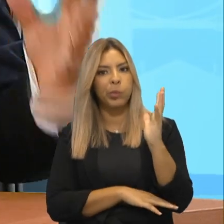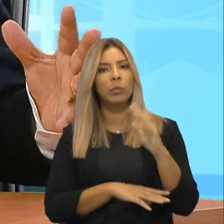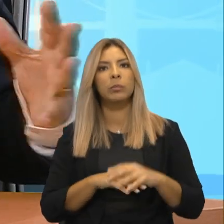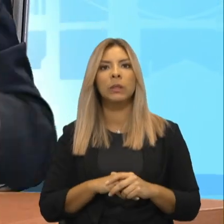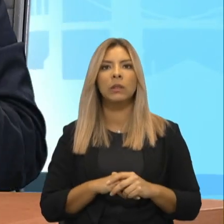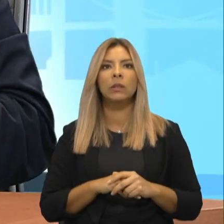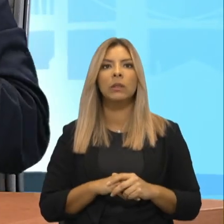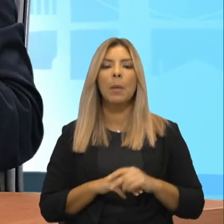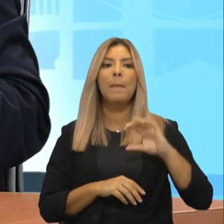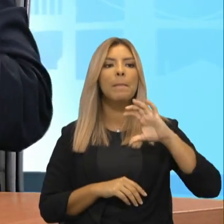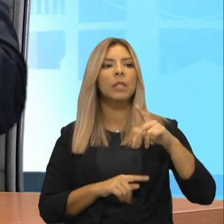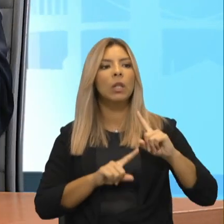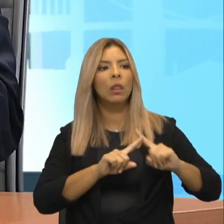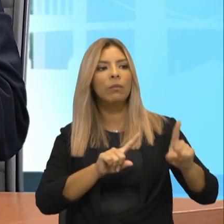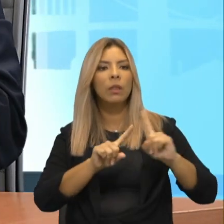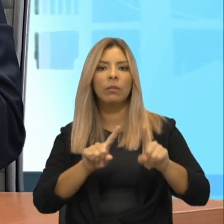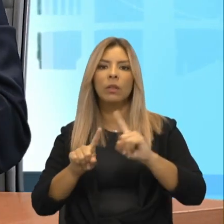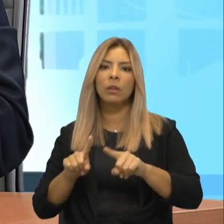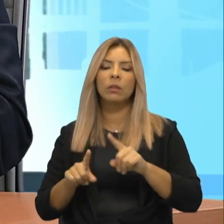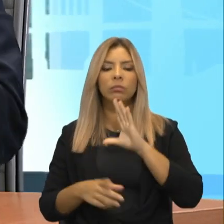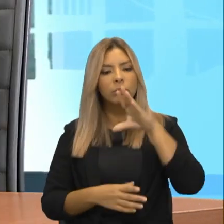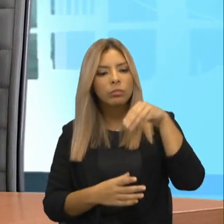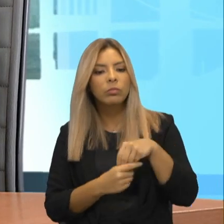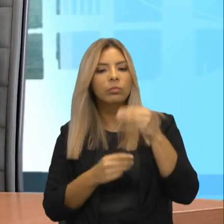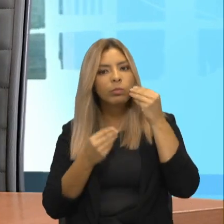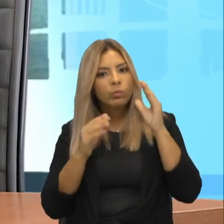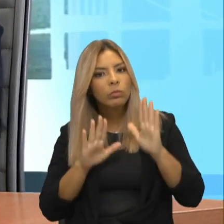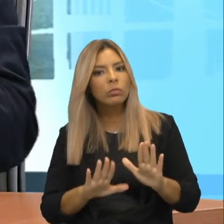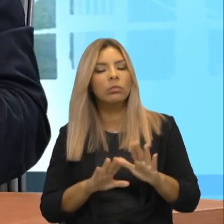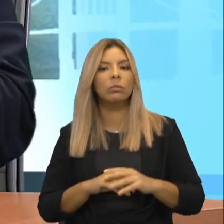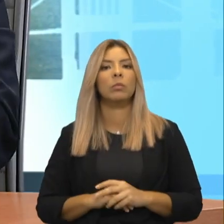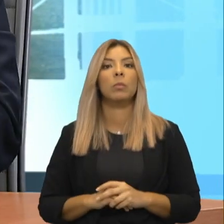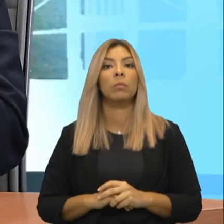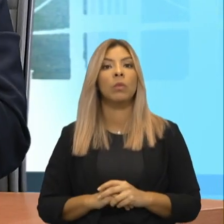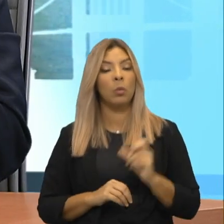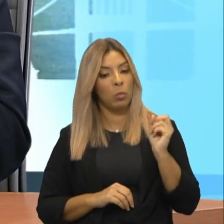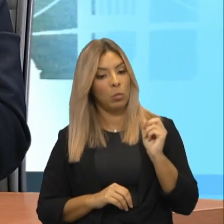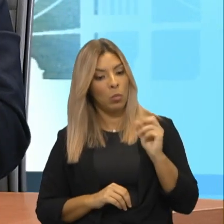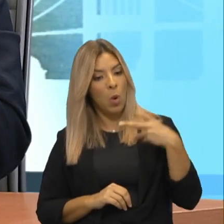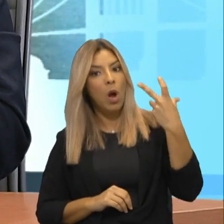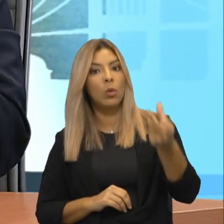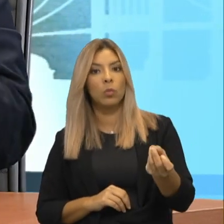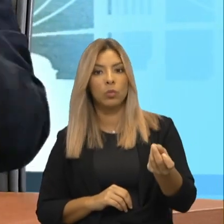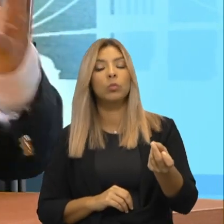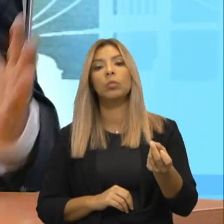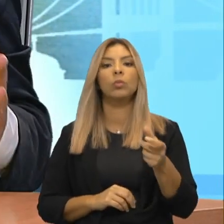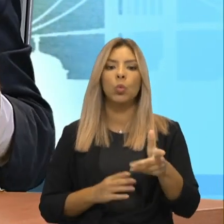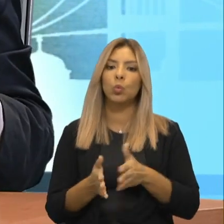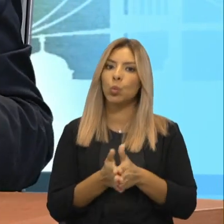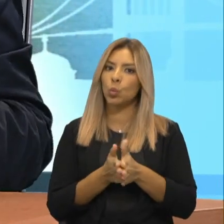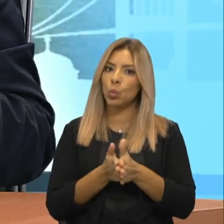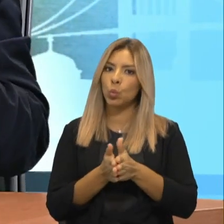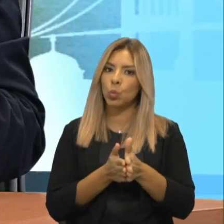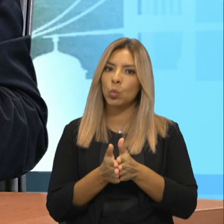diferentes países, que é o congresso da própria congregação. E este ano, no próximo ano, melhor dizendo, aproveitando a